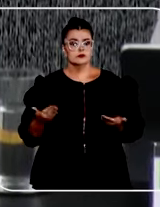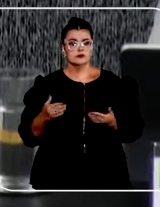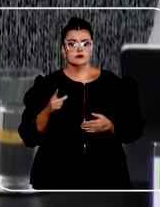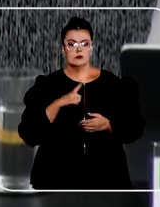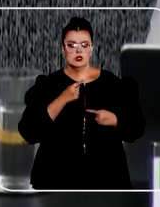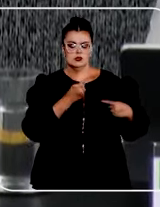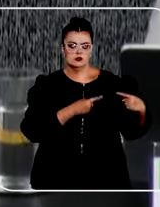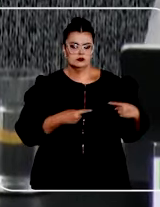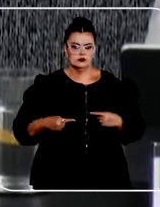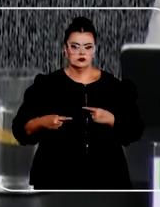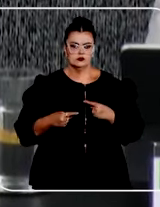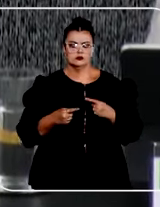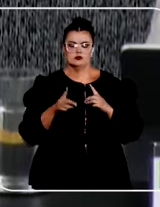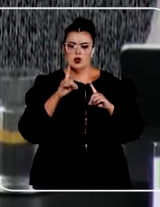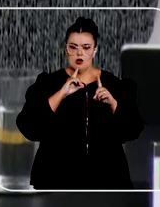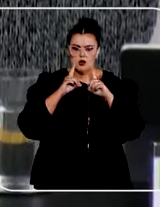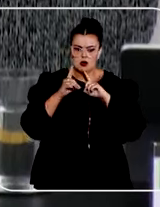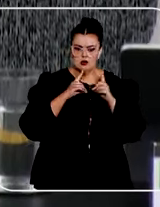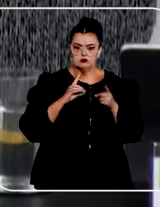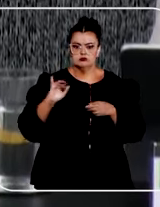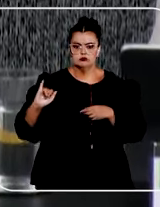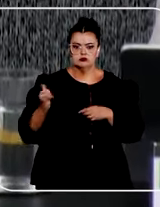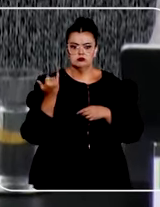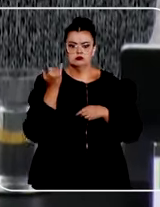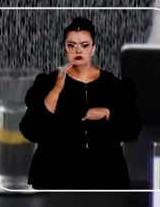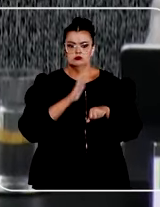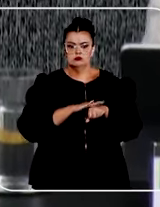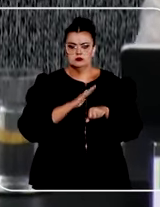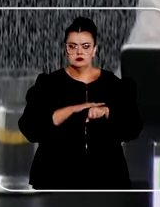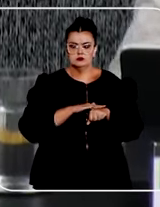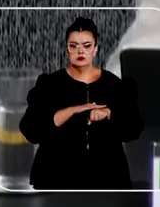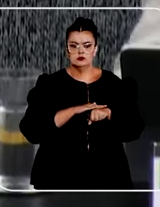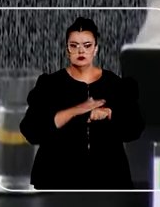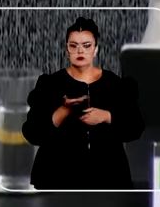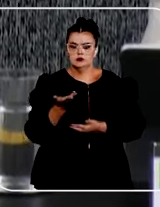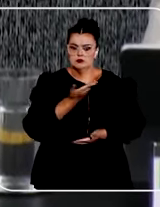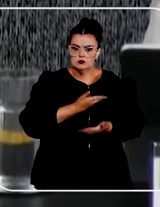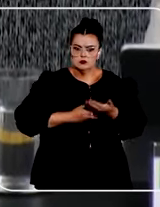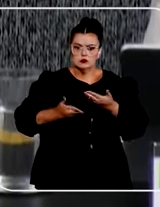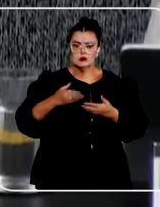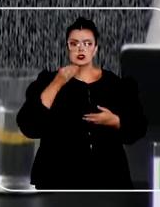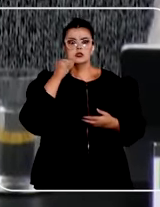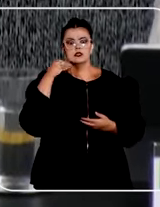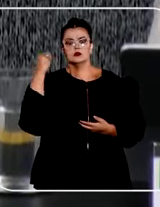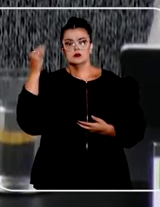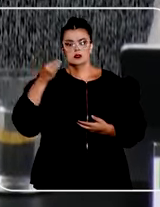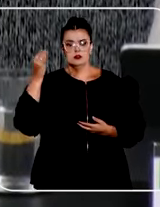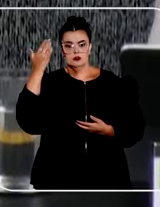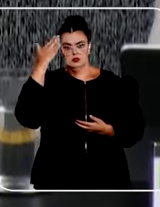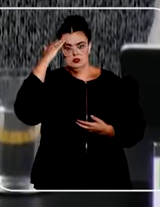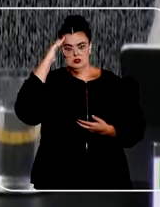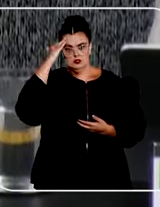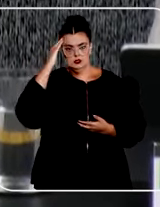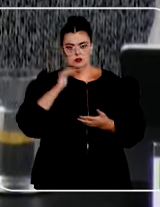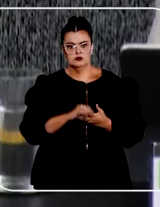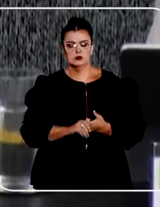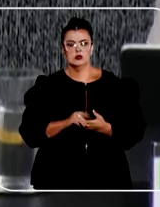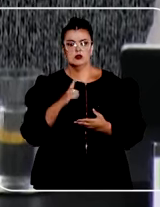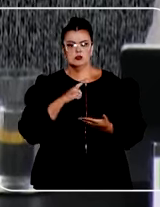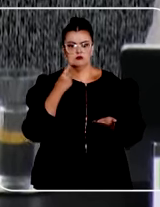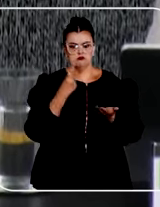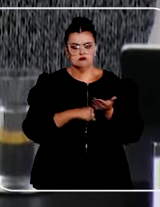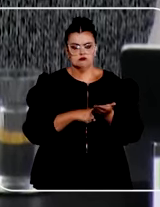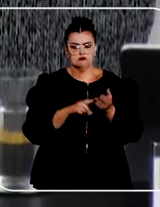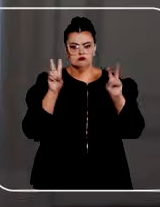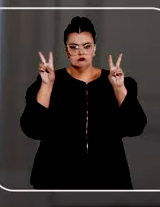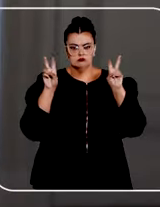esse diálogo se apresenta como uma oportunidade única de compartilhar experiências e o entendimento que se vem firmando